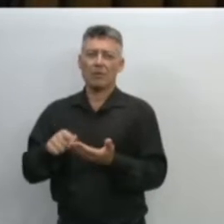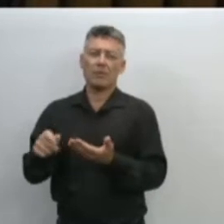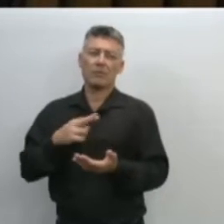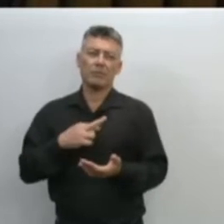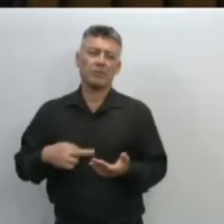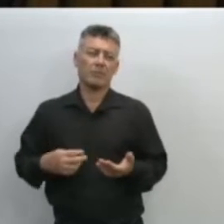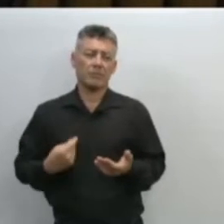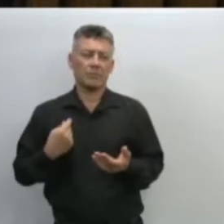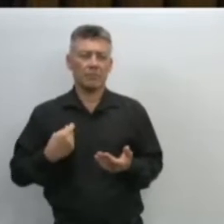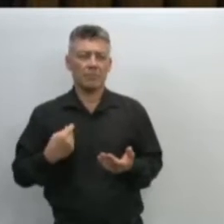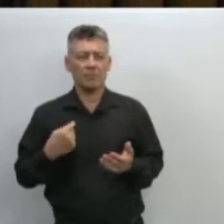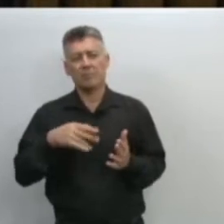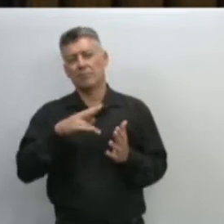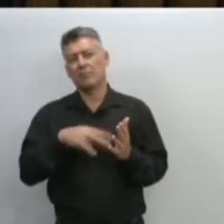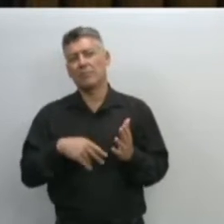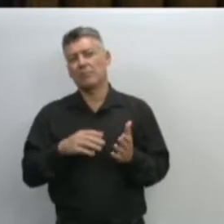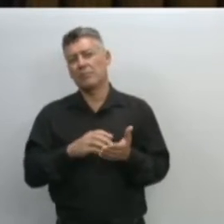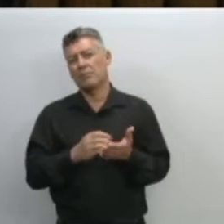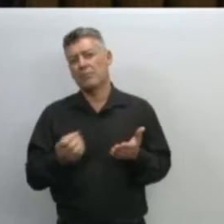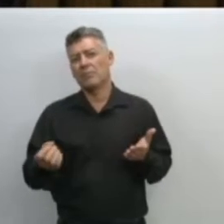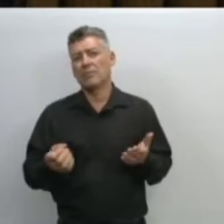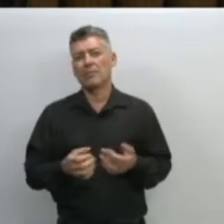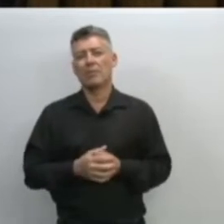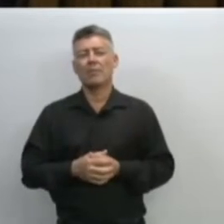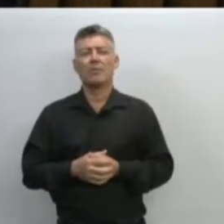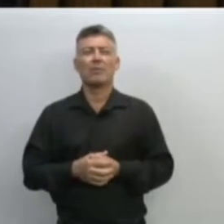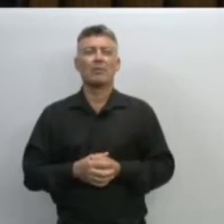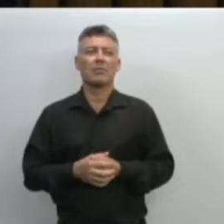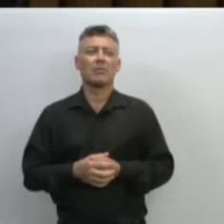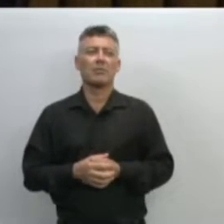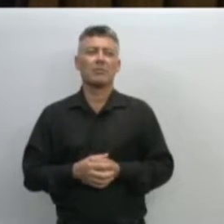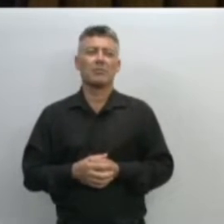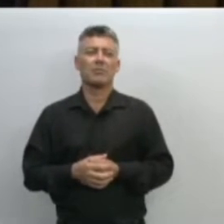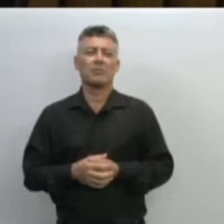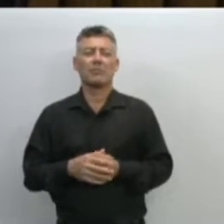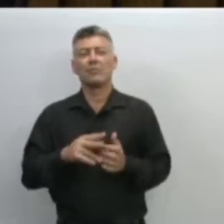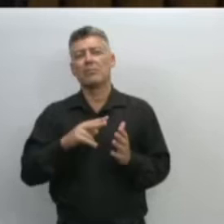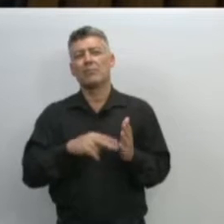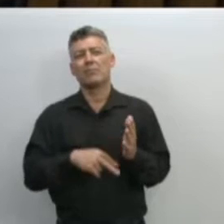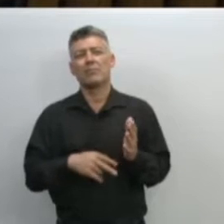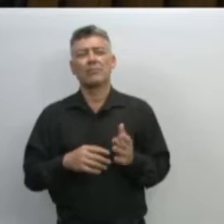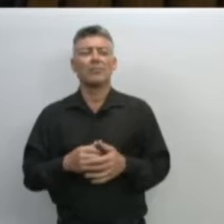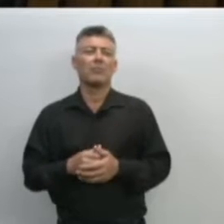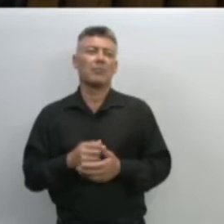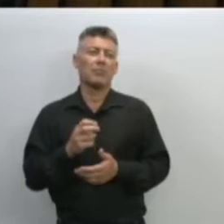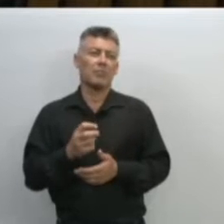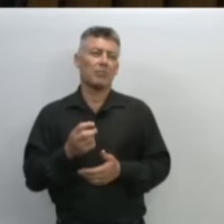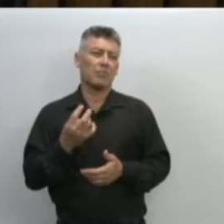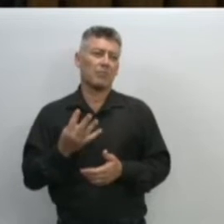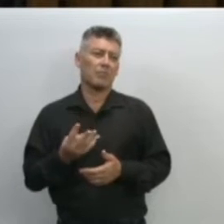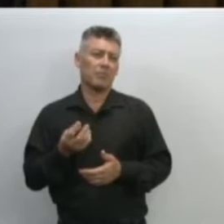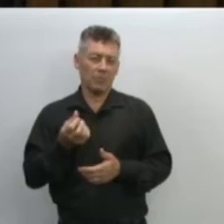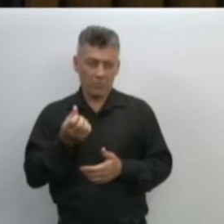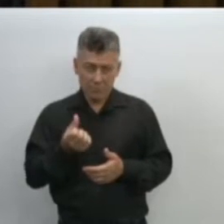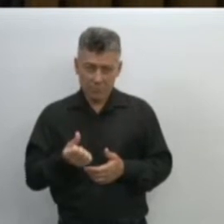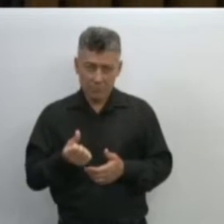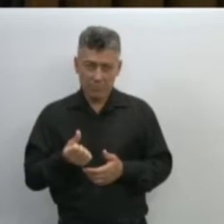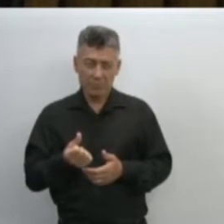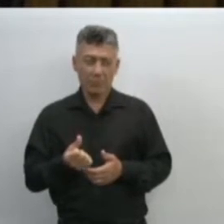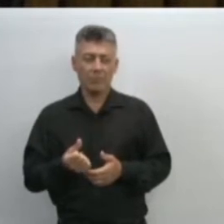presentes. Expediente lido, ofício. Foi lido o ofício 546,